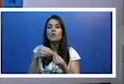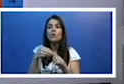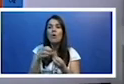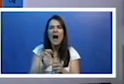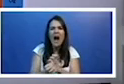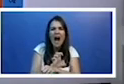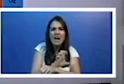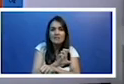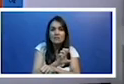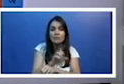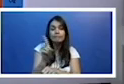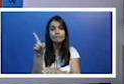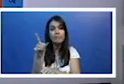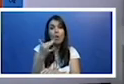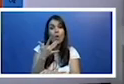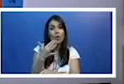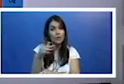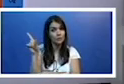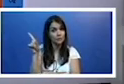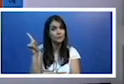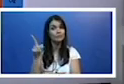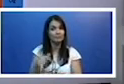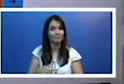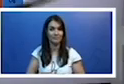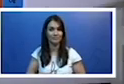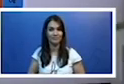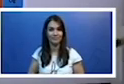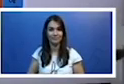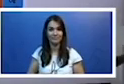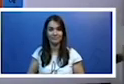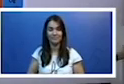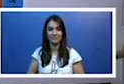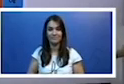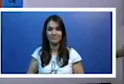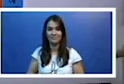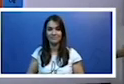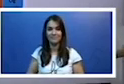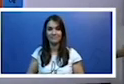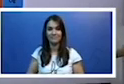daqui que estão em colorido, que seriam os semimetais e os ametais.